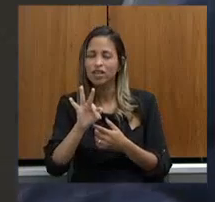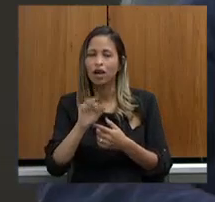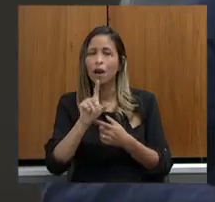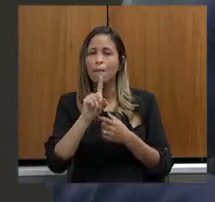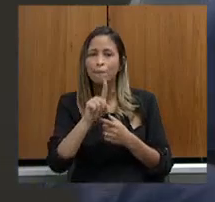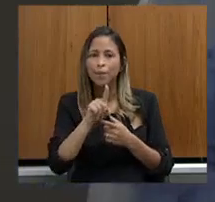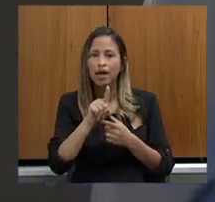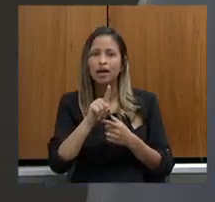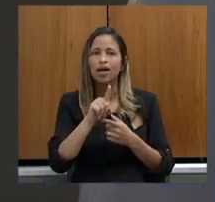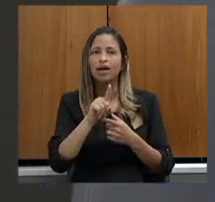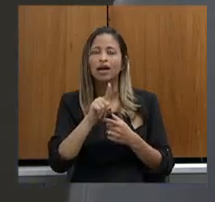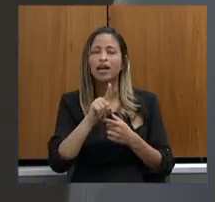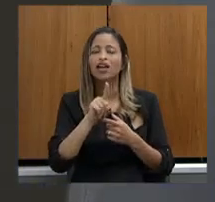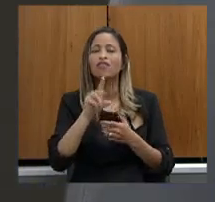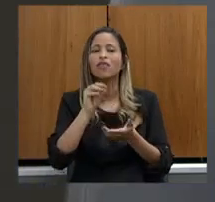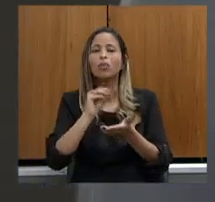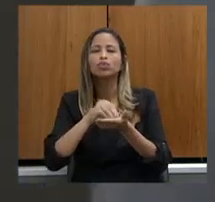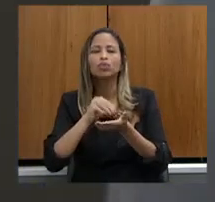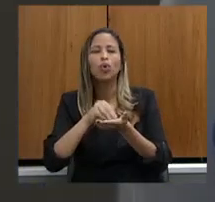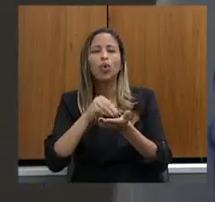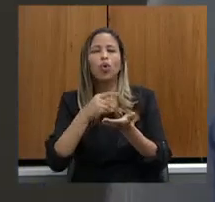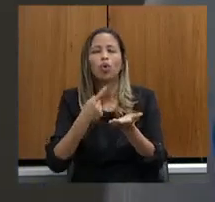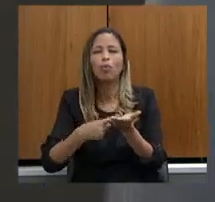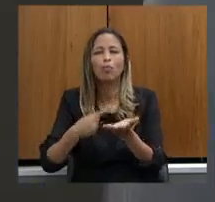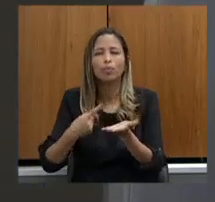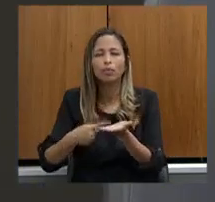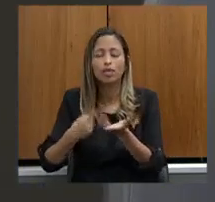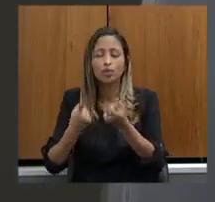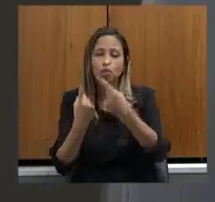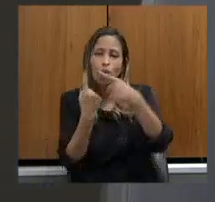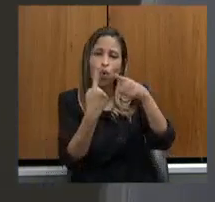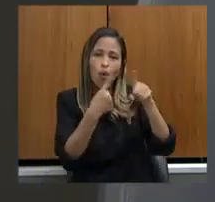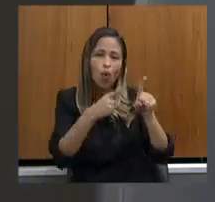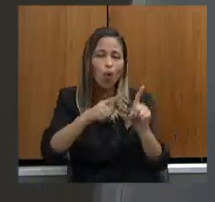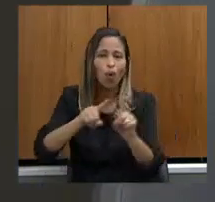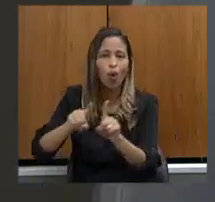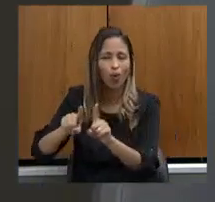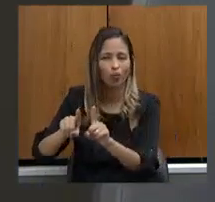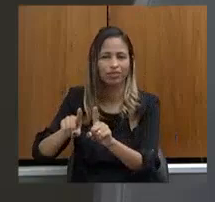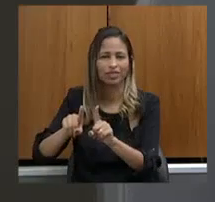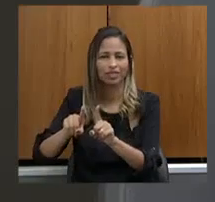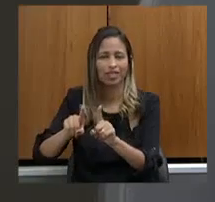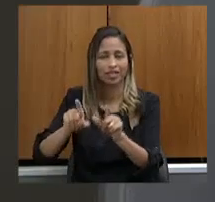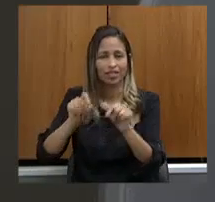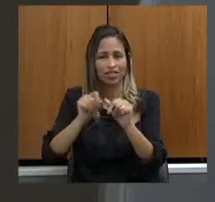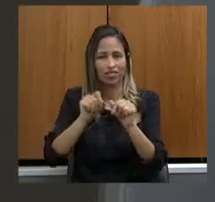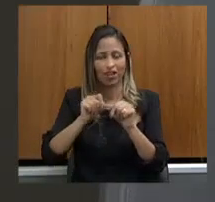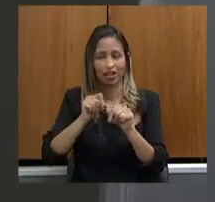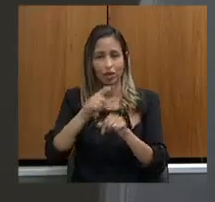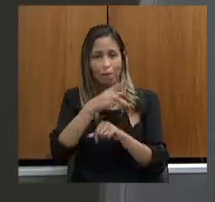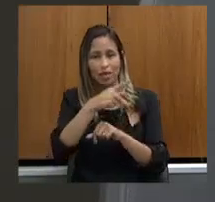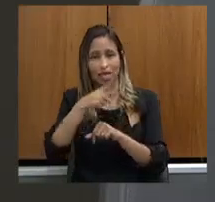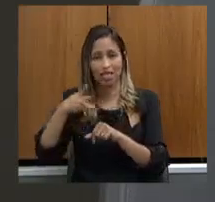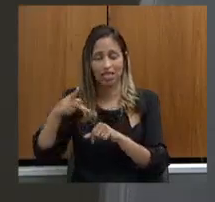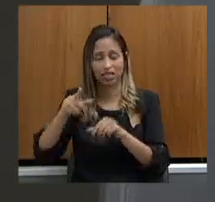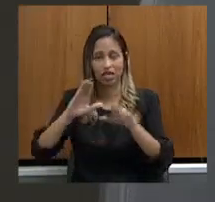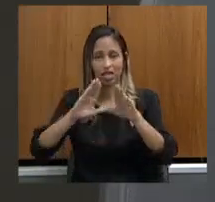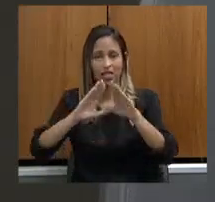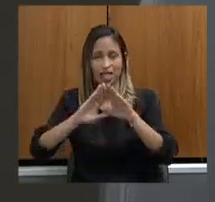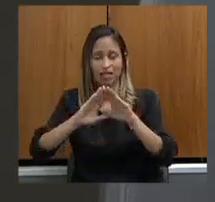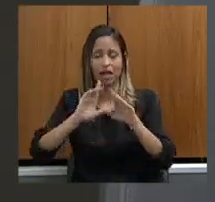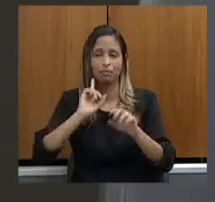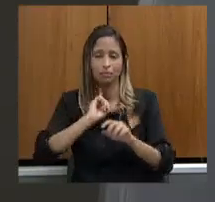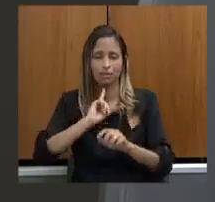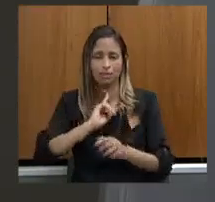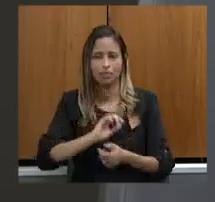aguendo descumprimento de preceito fundamental contra atos lesivos praticados pelo presidente da Assembleia Legislativa de